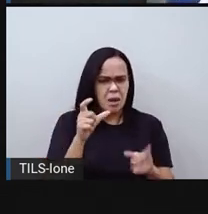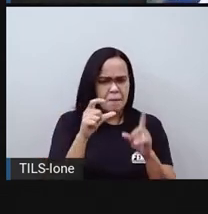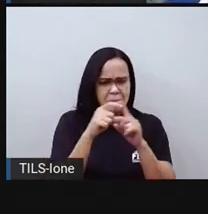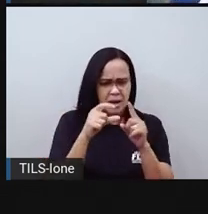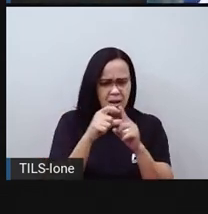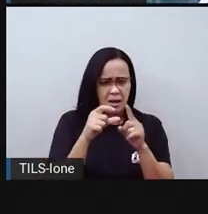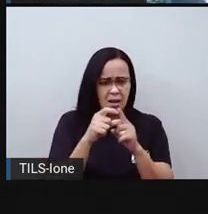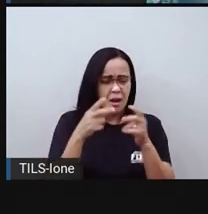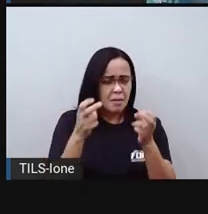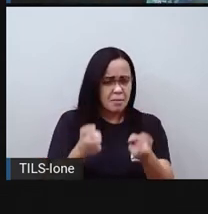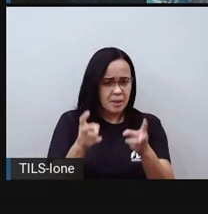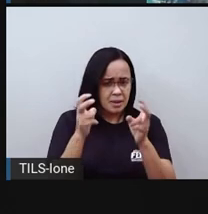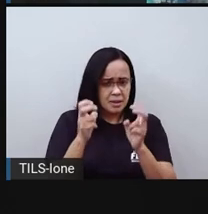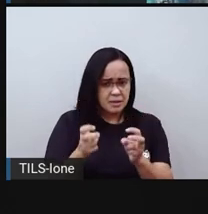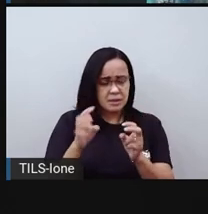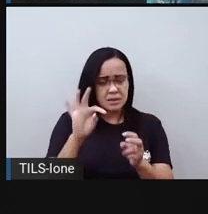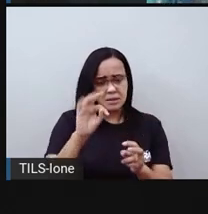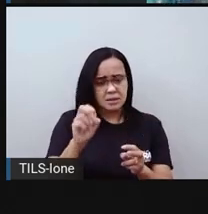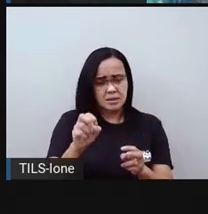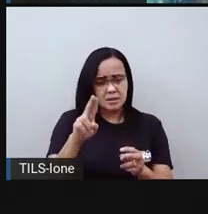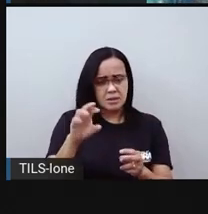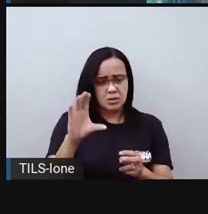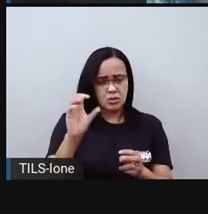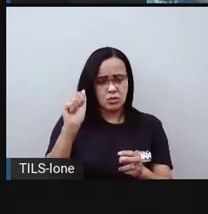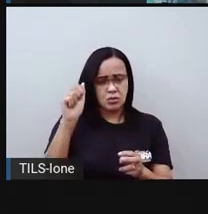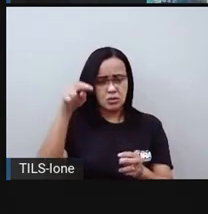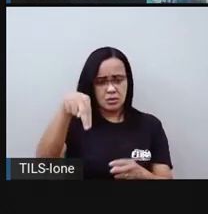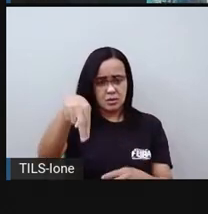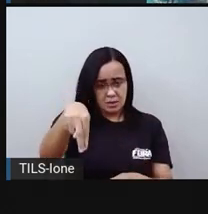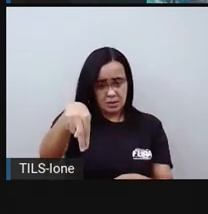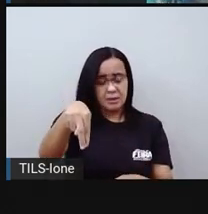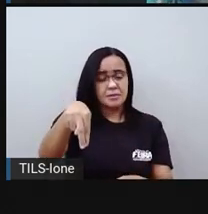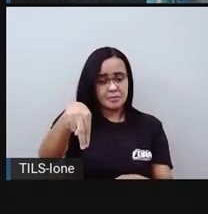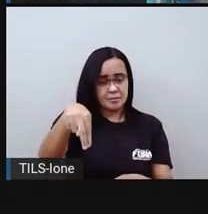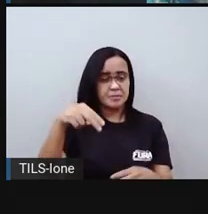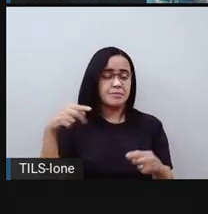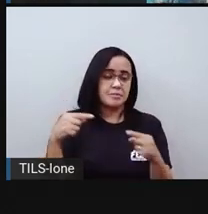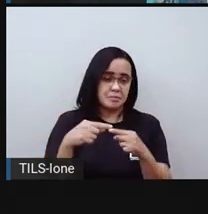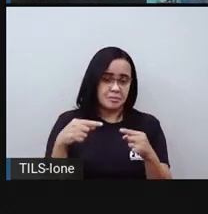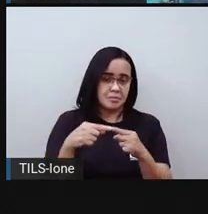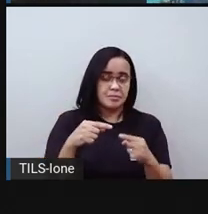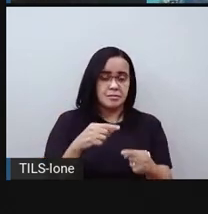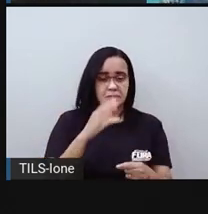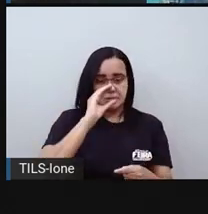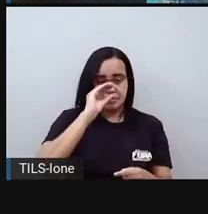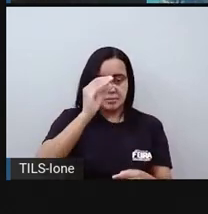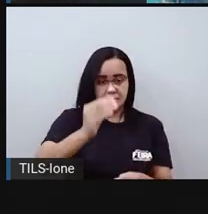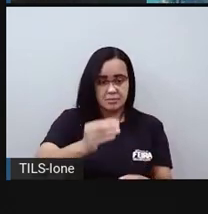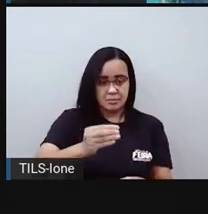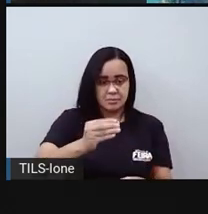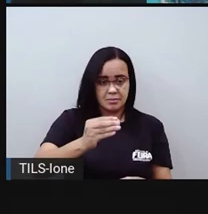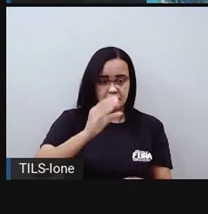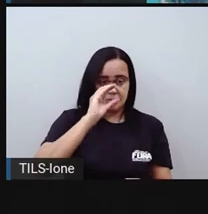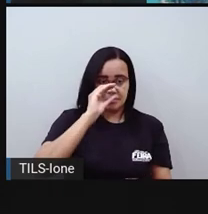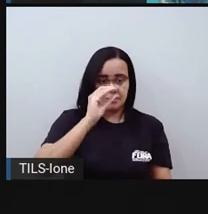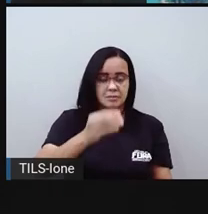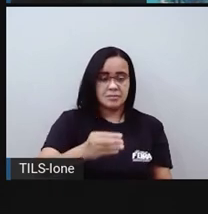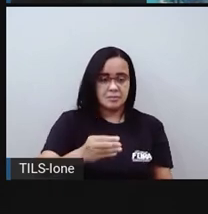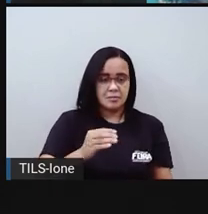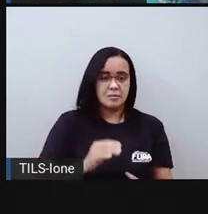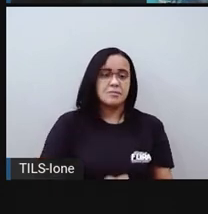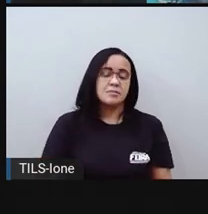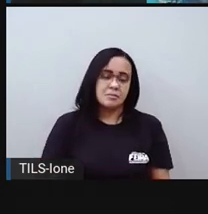né? Tu. Toucan. Isso. Que é o tucano, né, que é